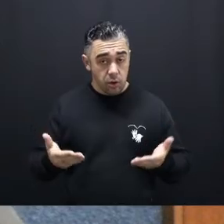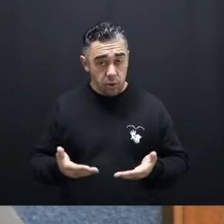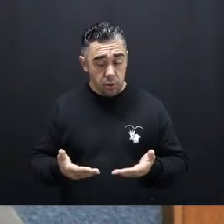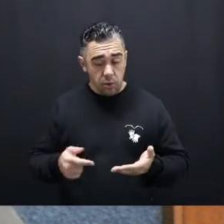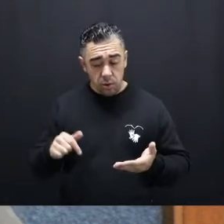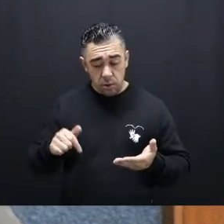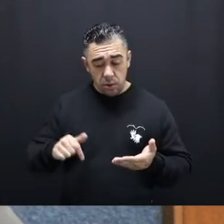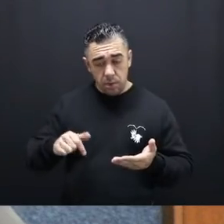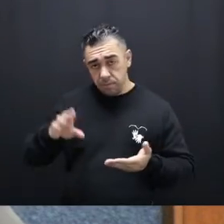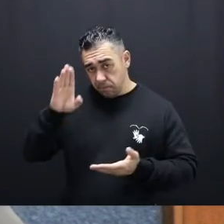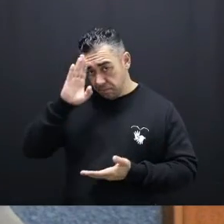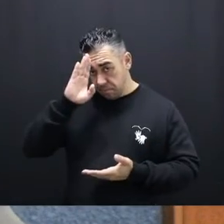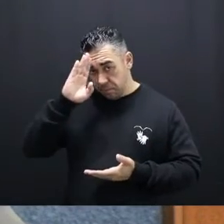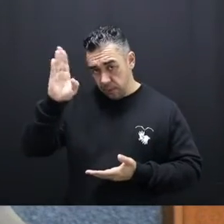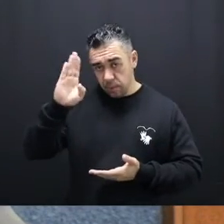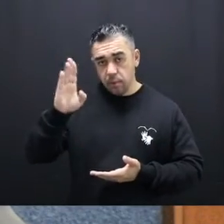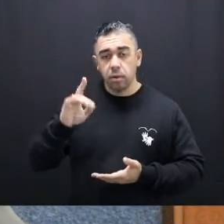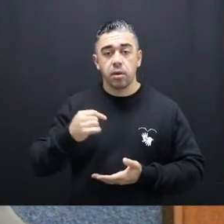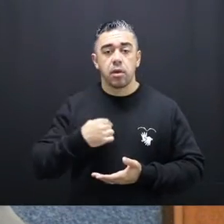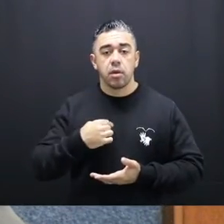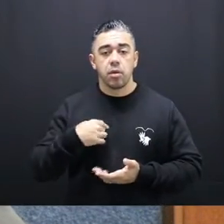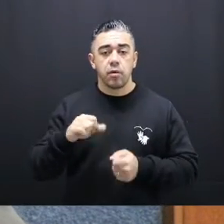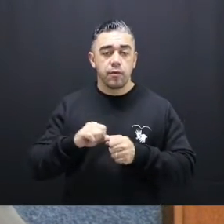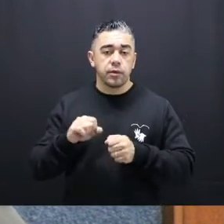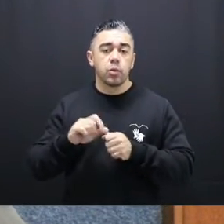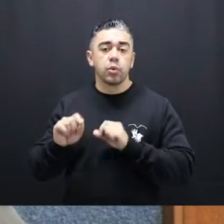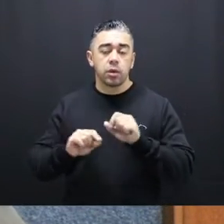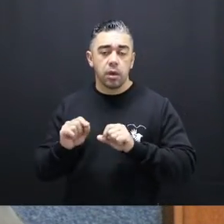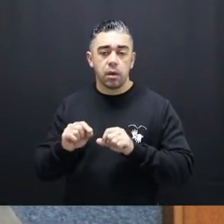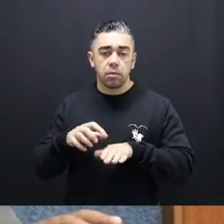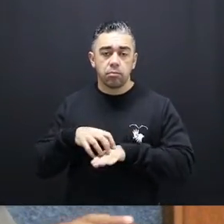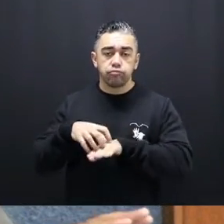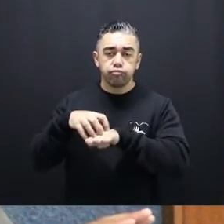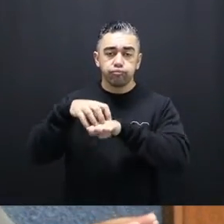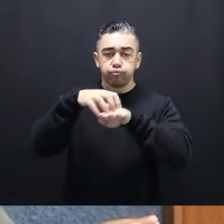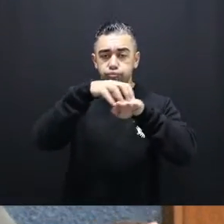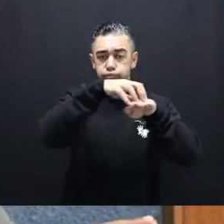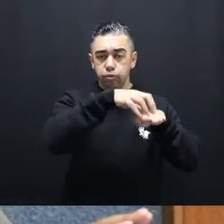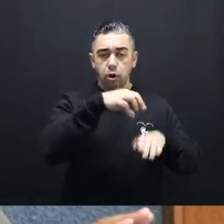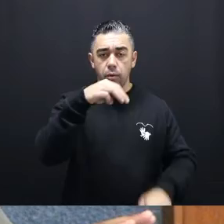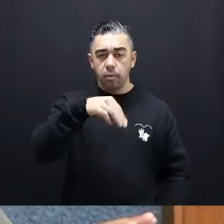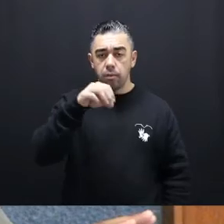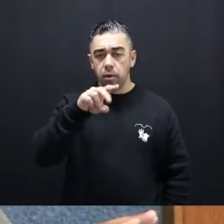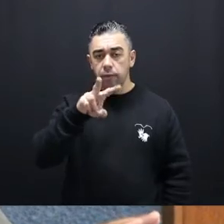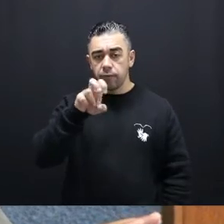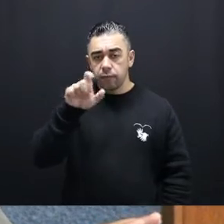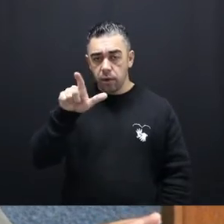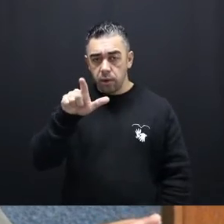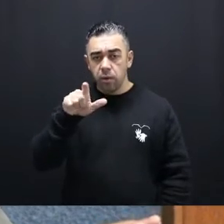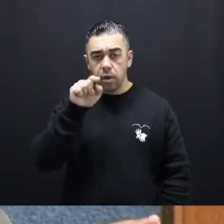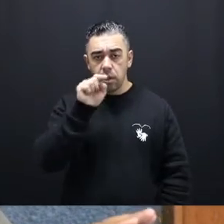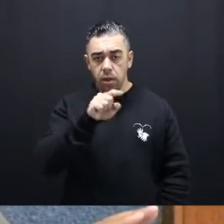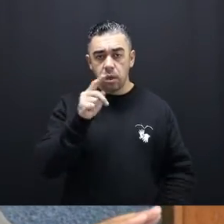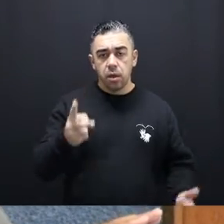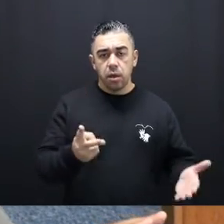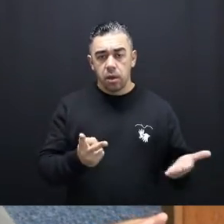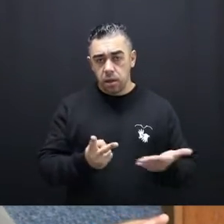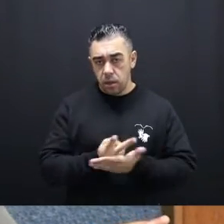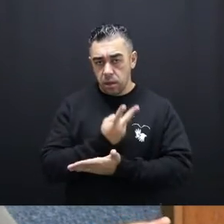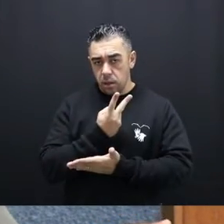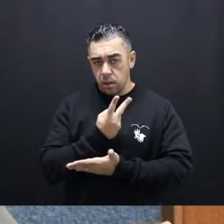Principalmente eu tô fazendo o gabinete móvel o que o ministério público tem dia que era errado